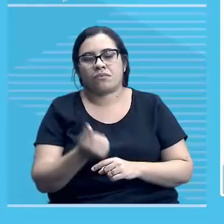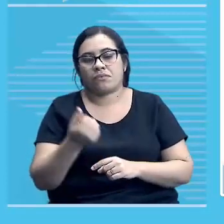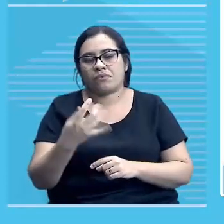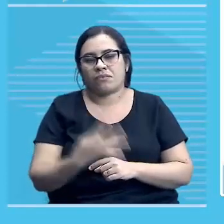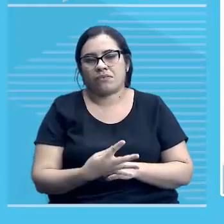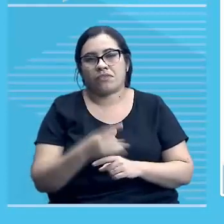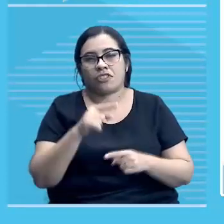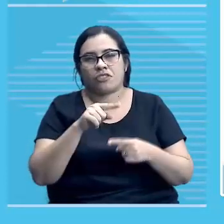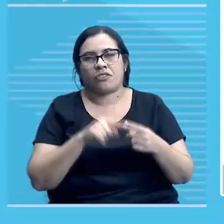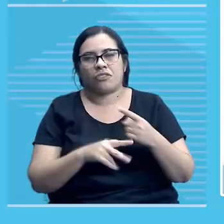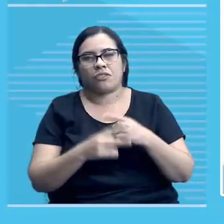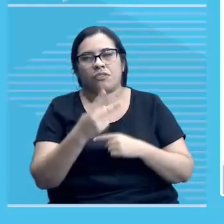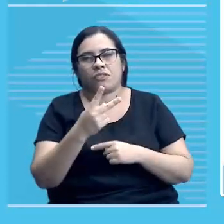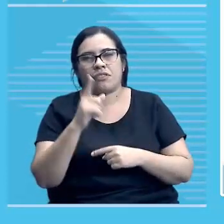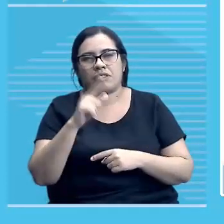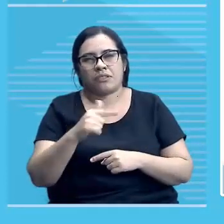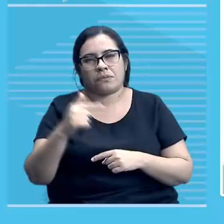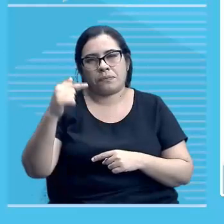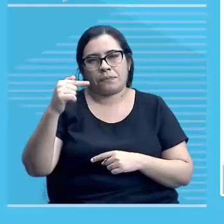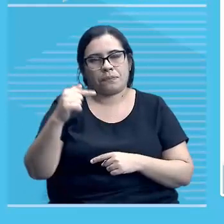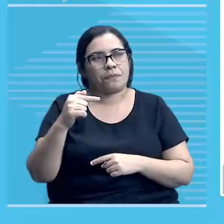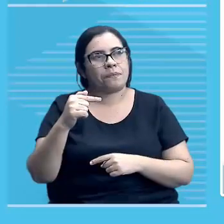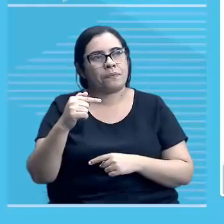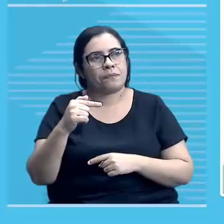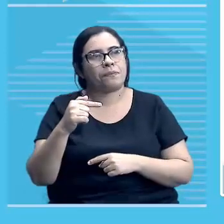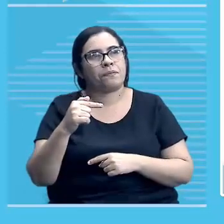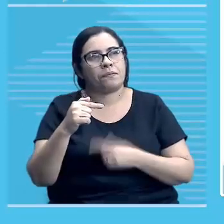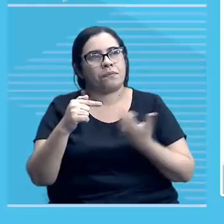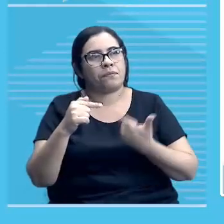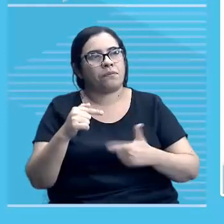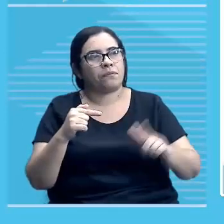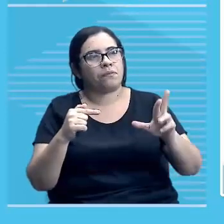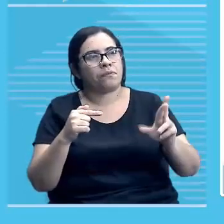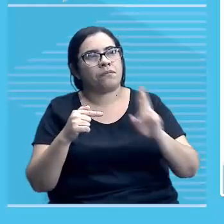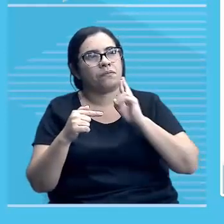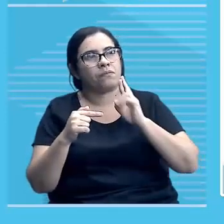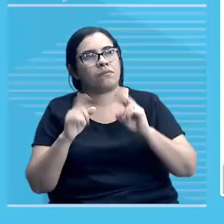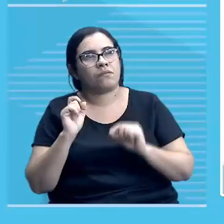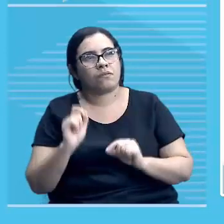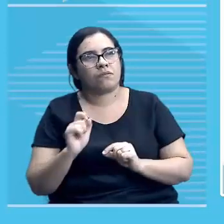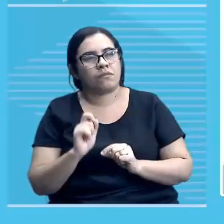dá 7. E a outra solução